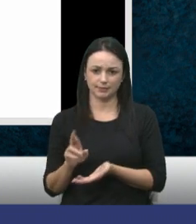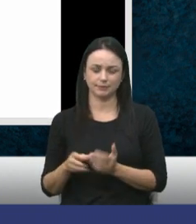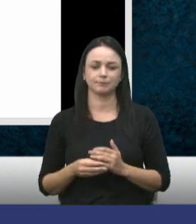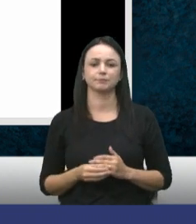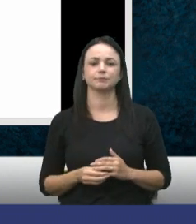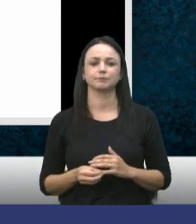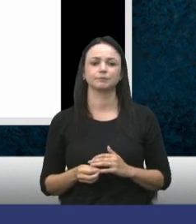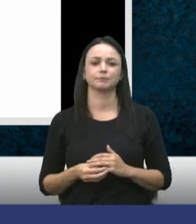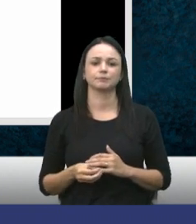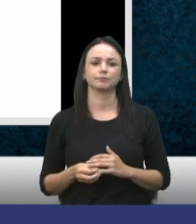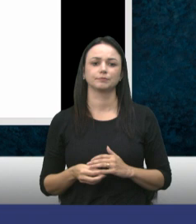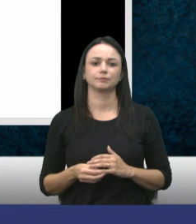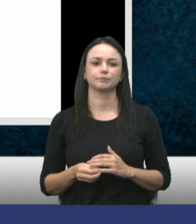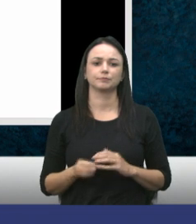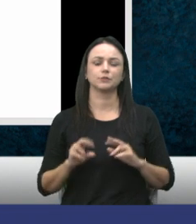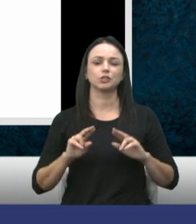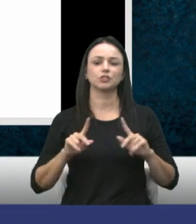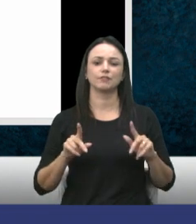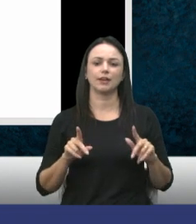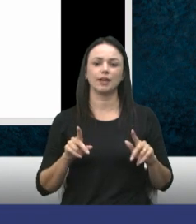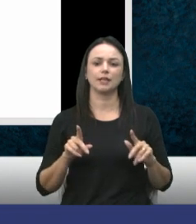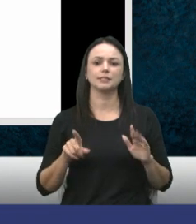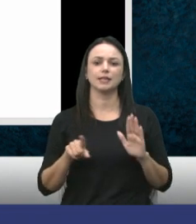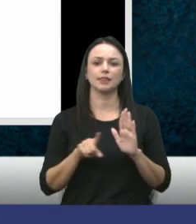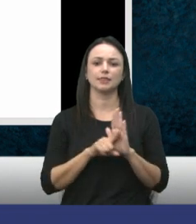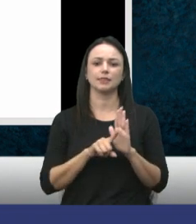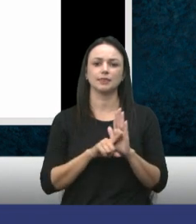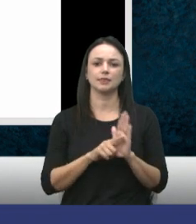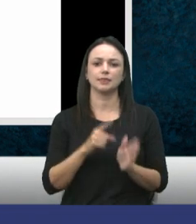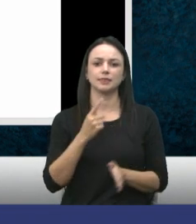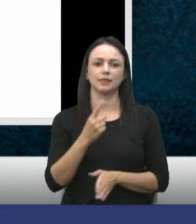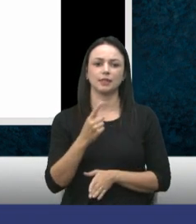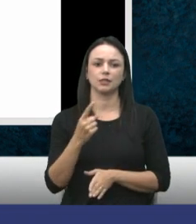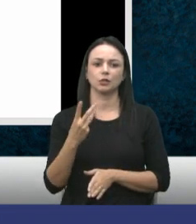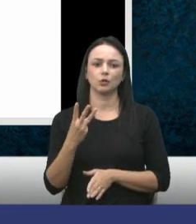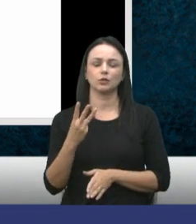332.863.000. Uma diferença negativa de R$